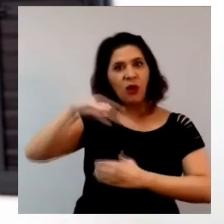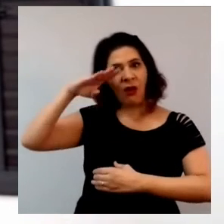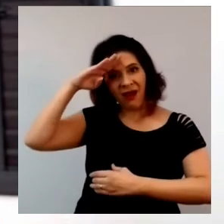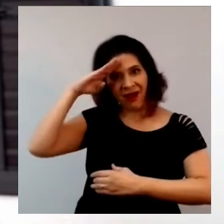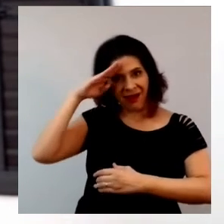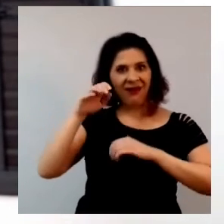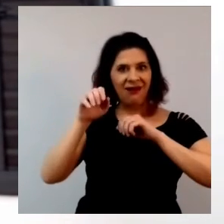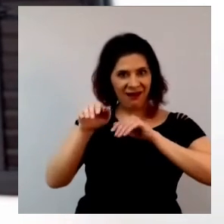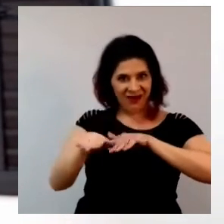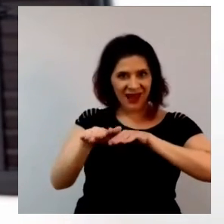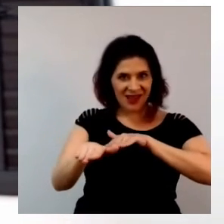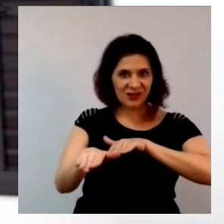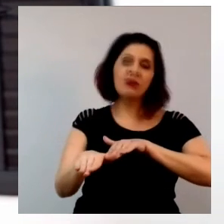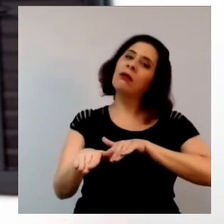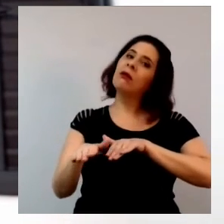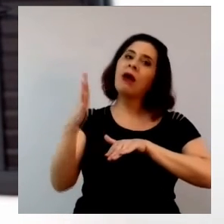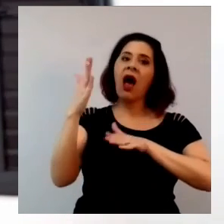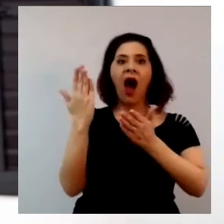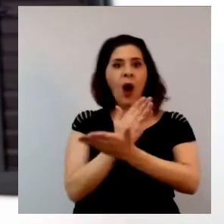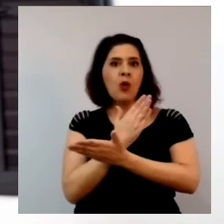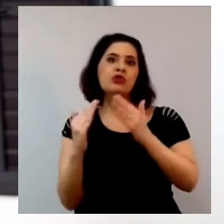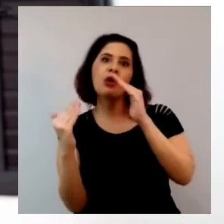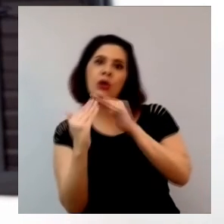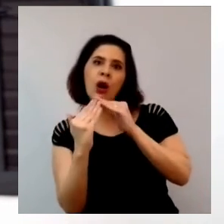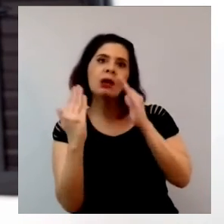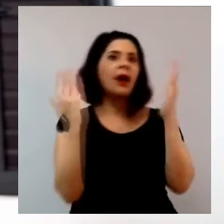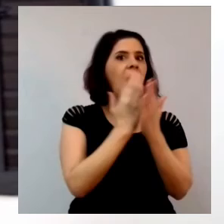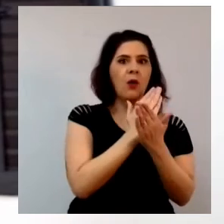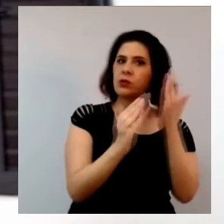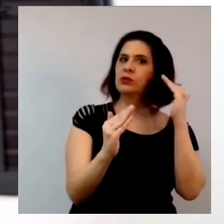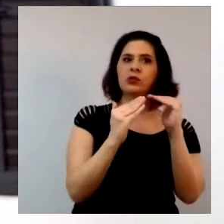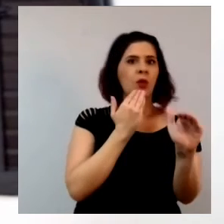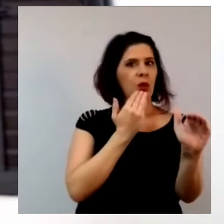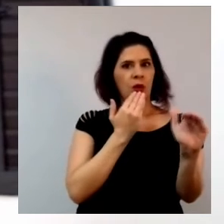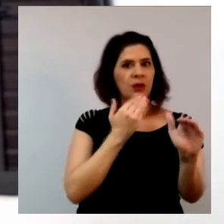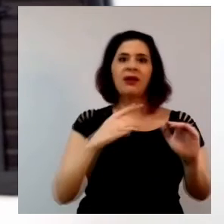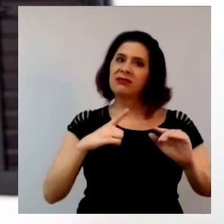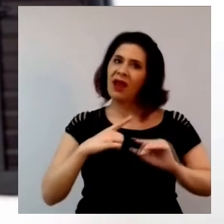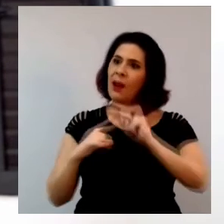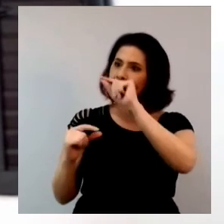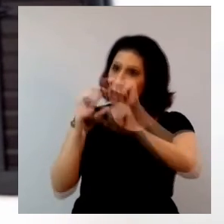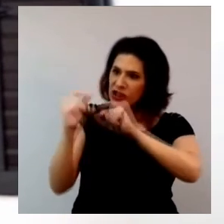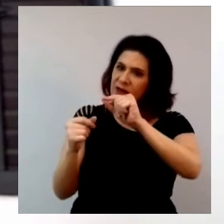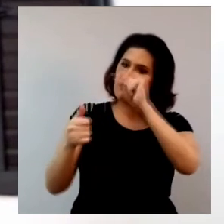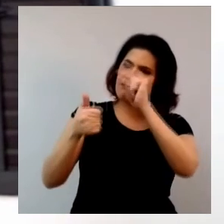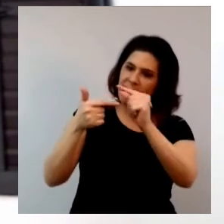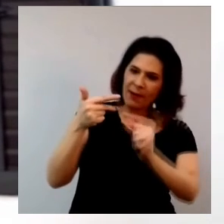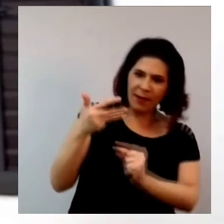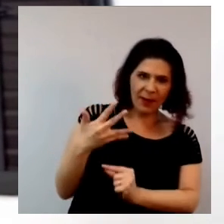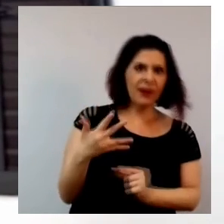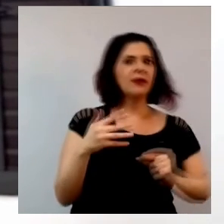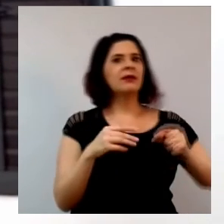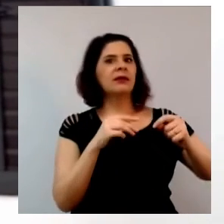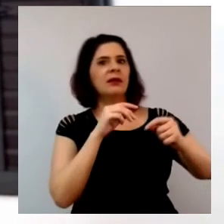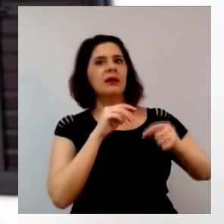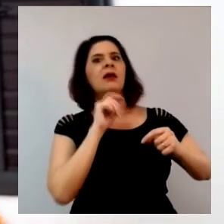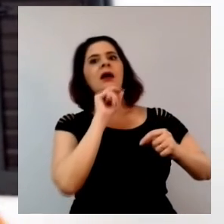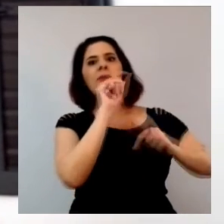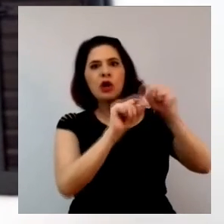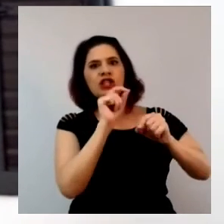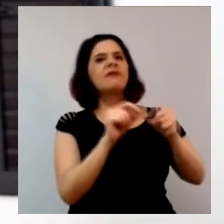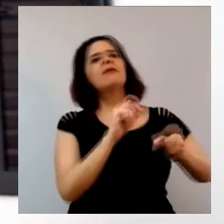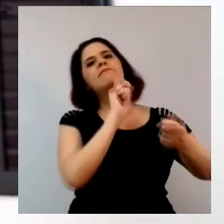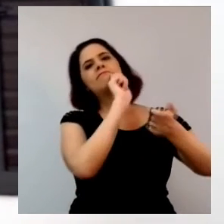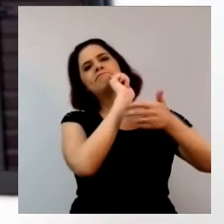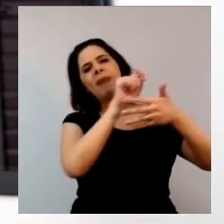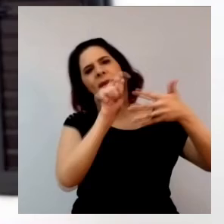discordar, por inúmeros motivos, né? Então, eu acho que assim, a gente tem que também fazer esse esforço, né, de trazer essa complexidade. A gente